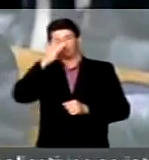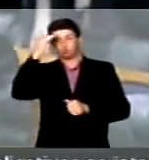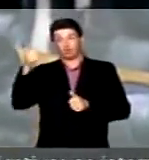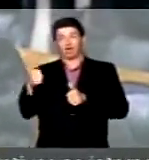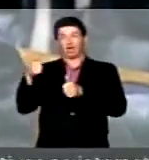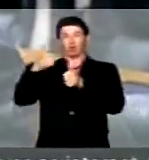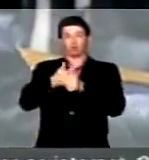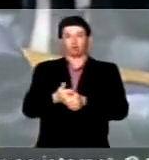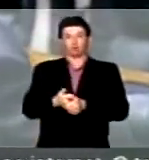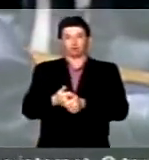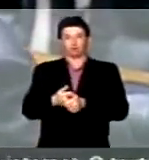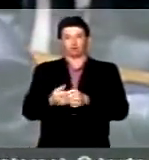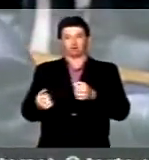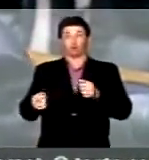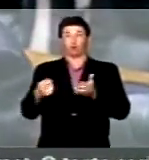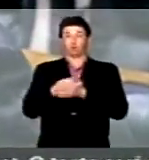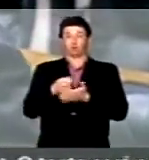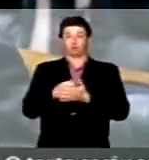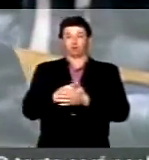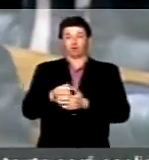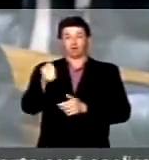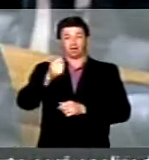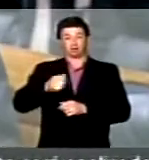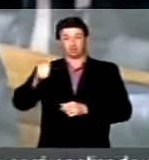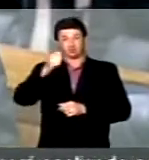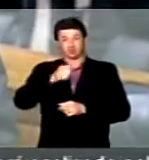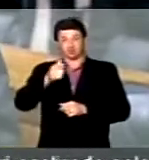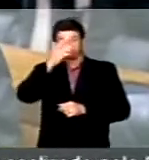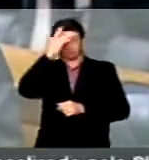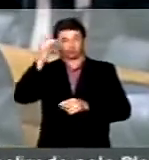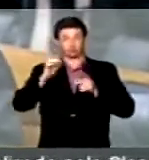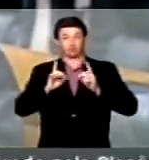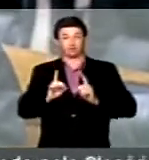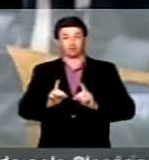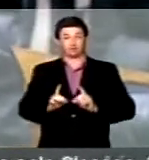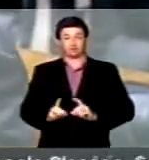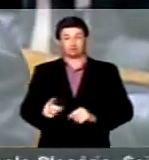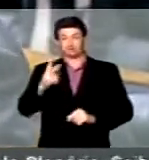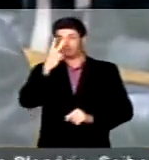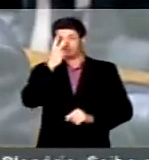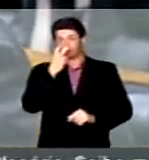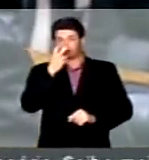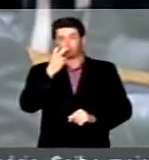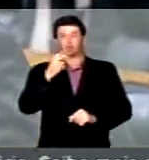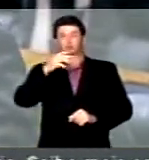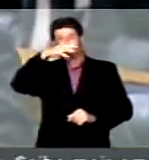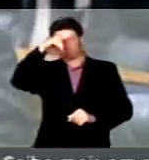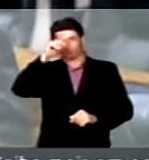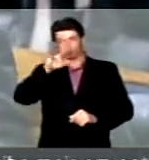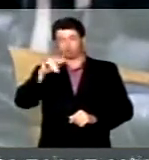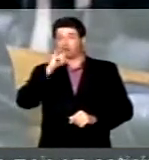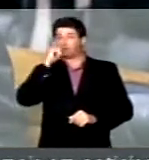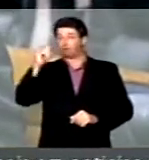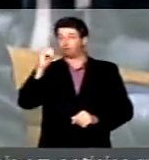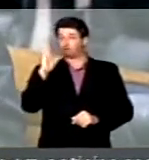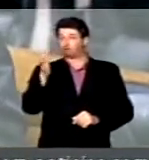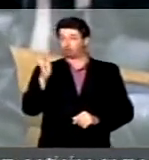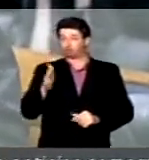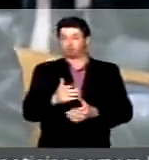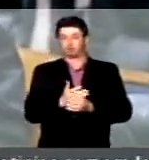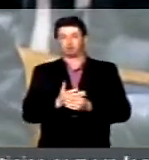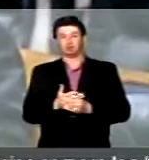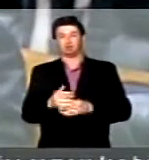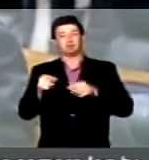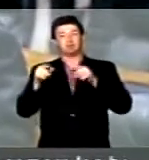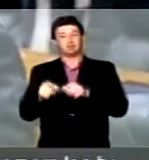acompanhante. A Associação dos Deficientes Visuais de Mato Grosso do Sul fez um alerta